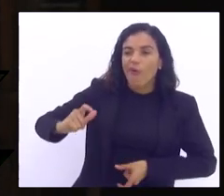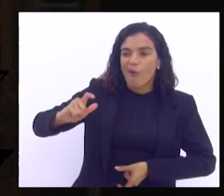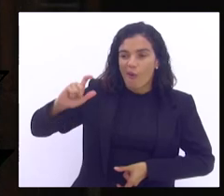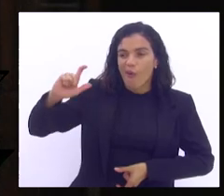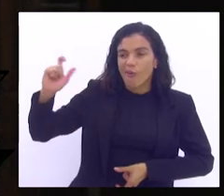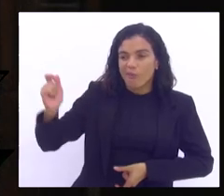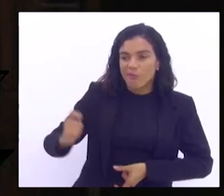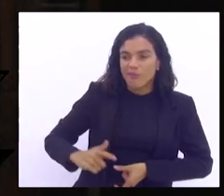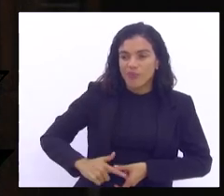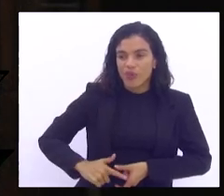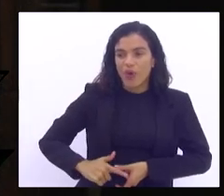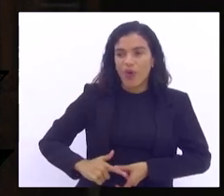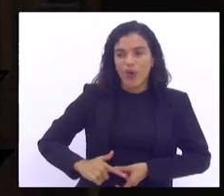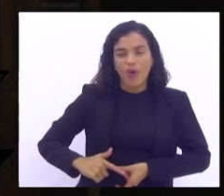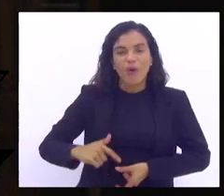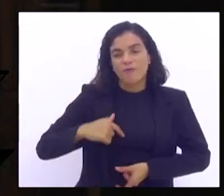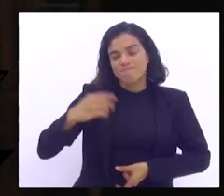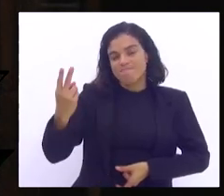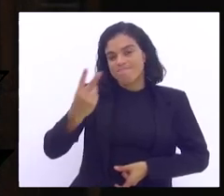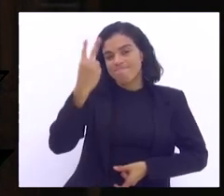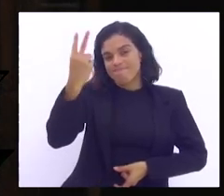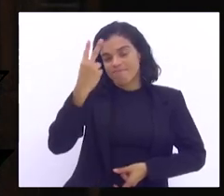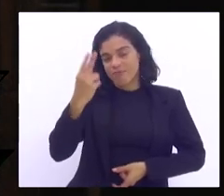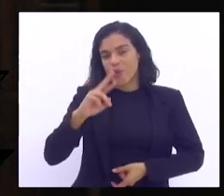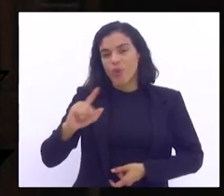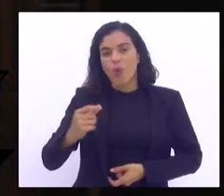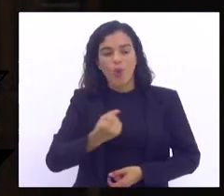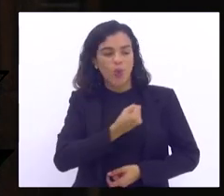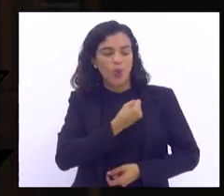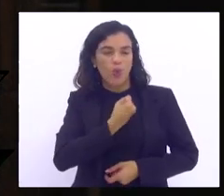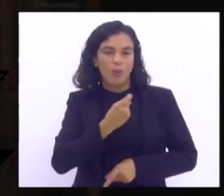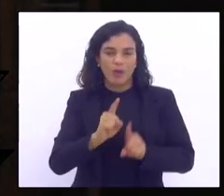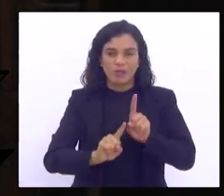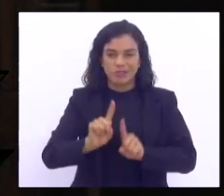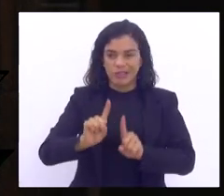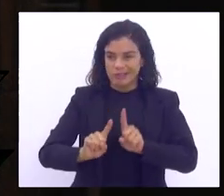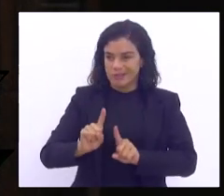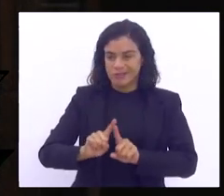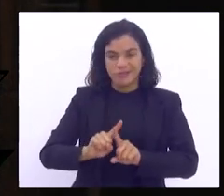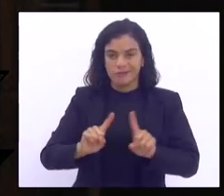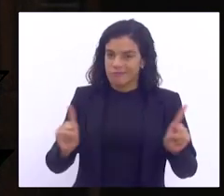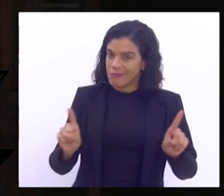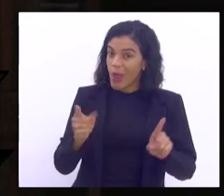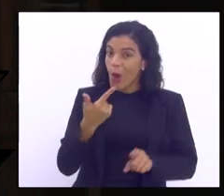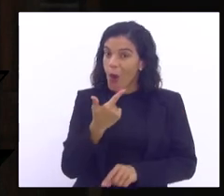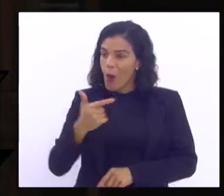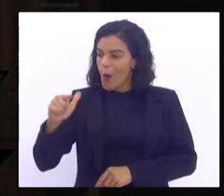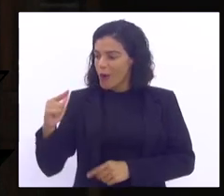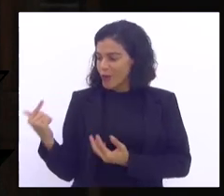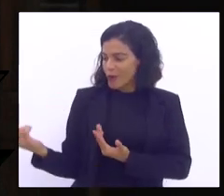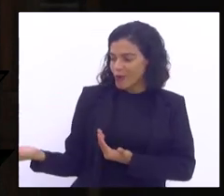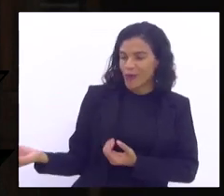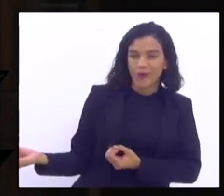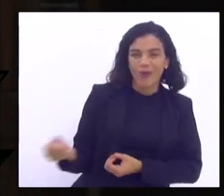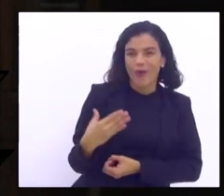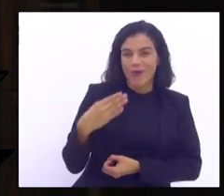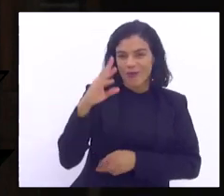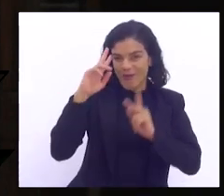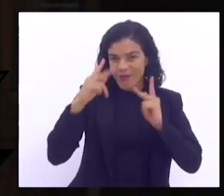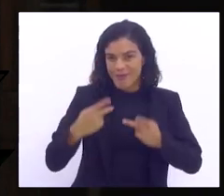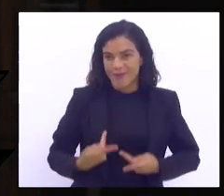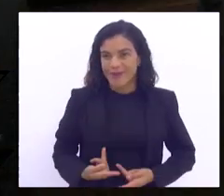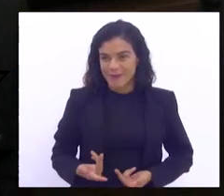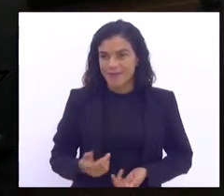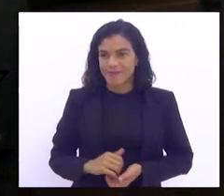personalidade própria e não um número de estatística. É um outro ser humano. E